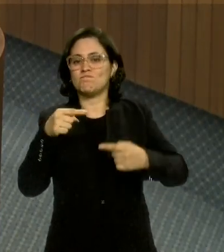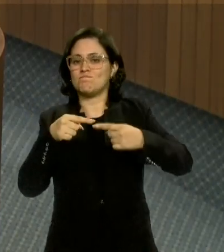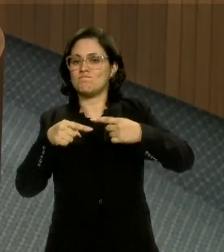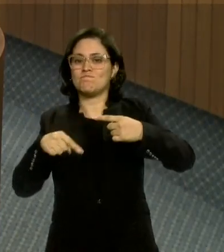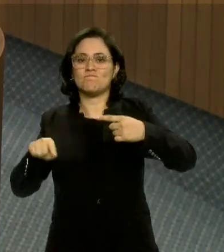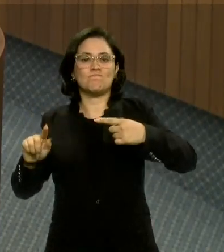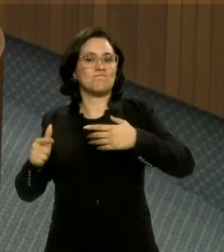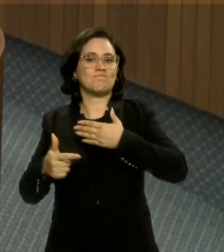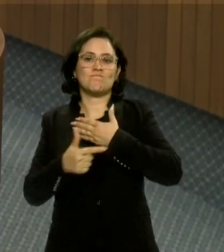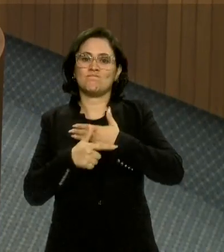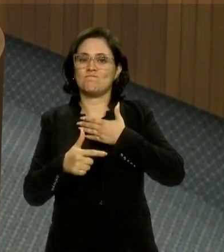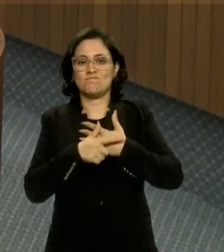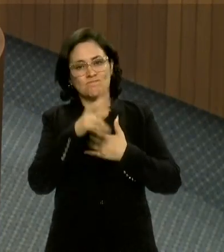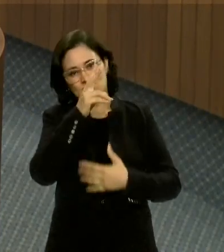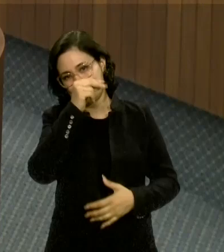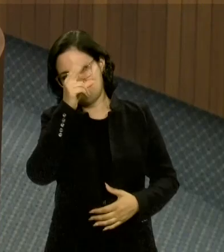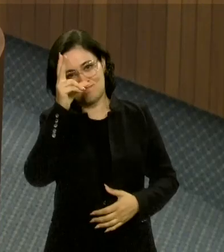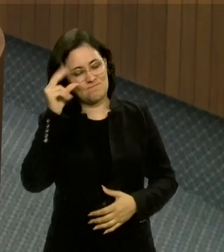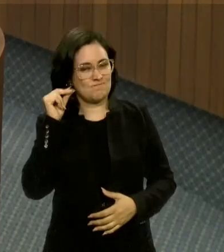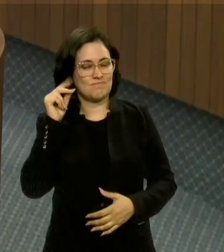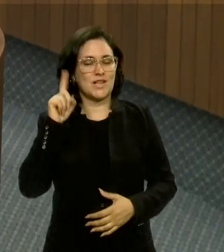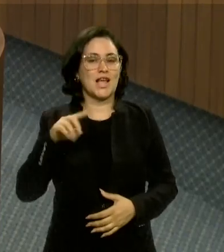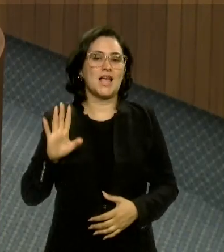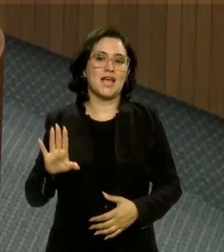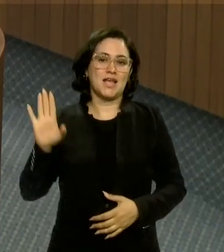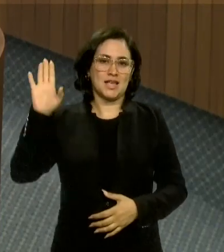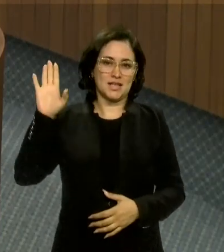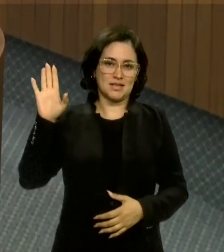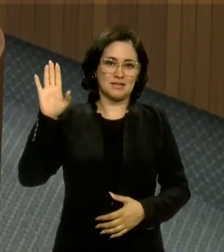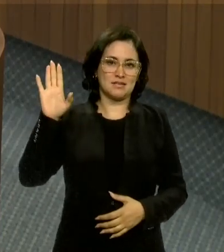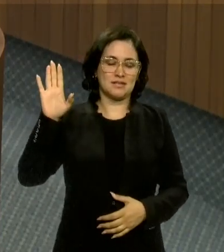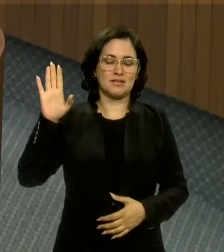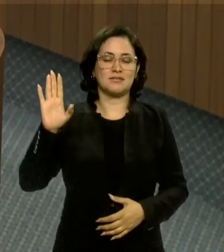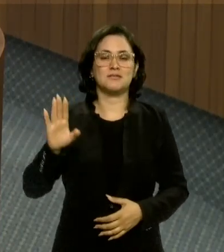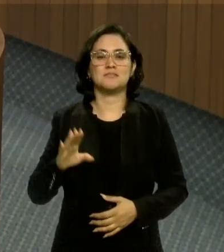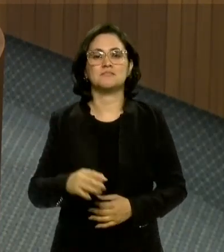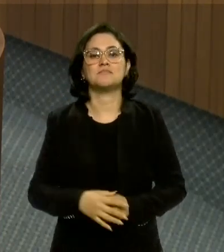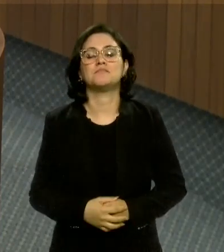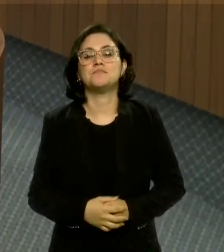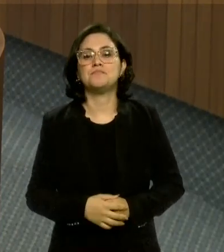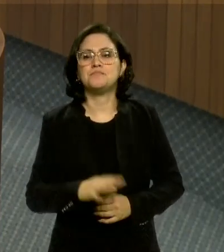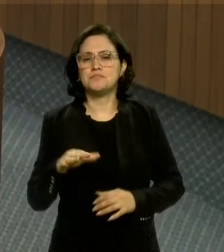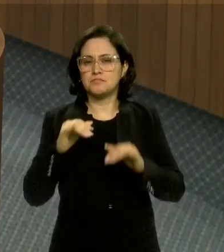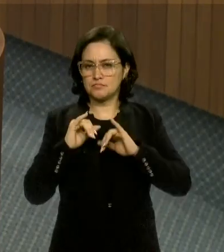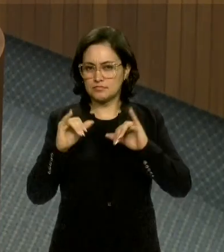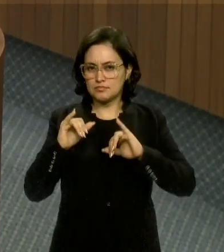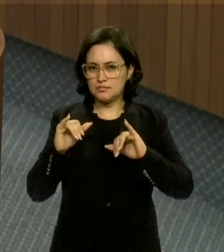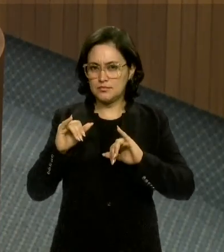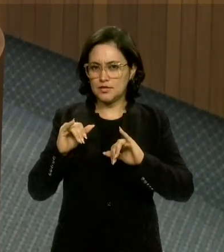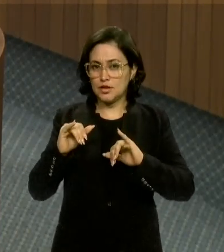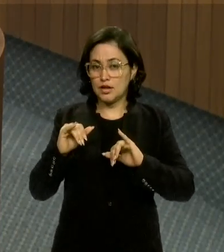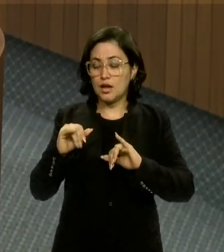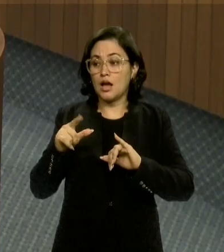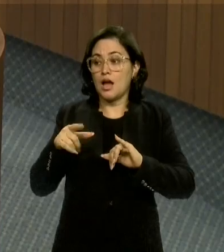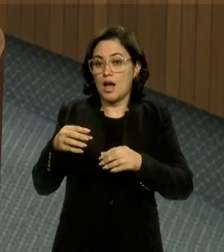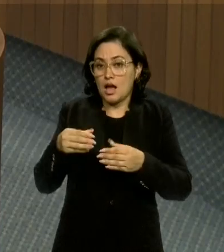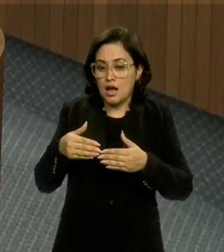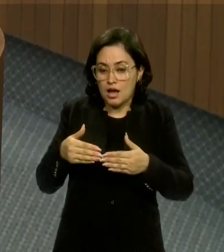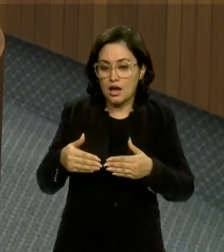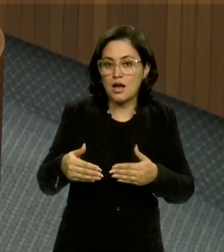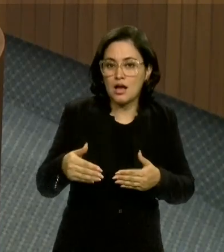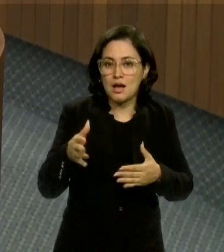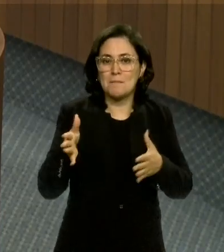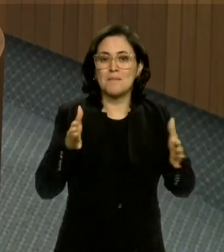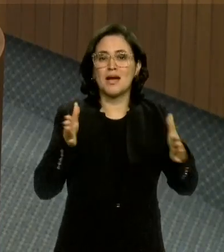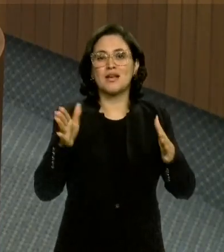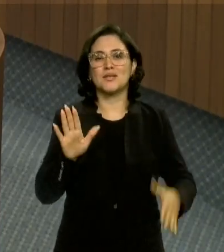prefeito e veste a capa do candidato. E a partir do momento que ele diz que vai chegar em poucos dias, no período da